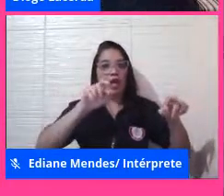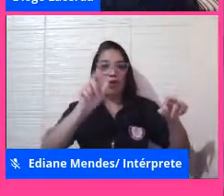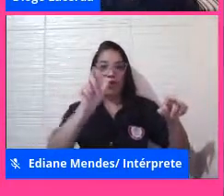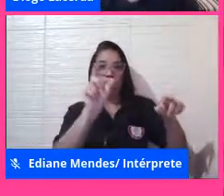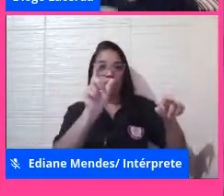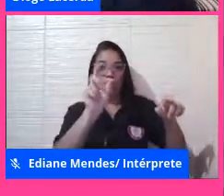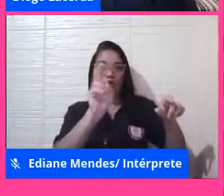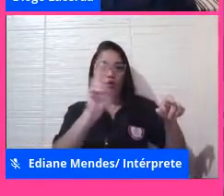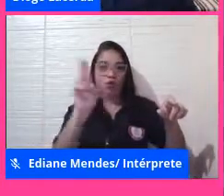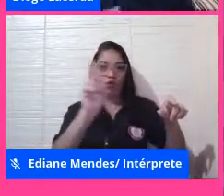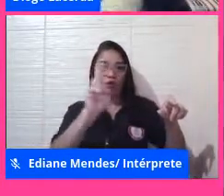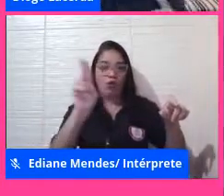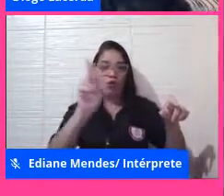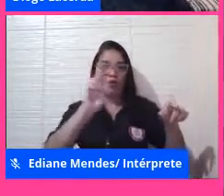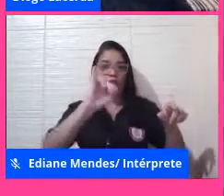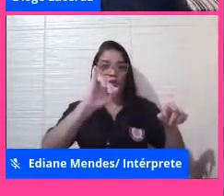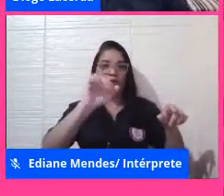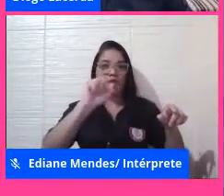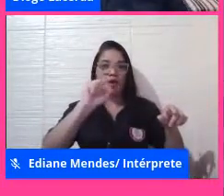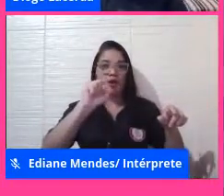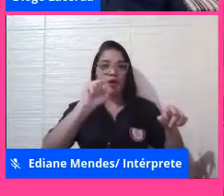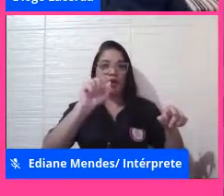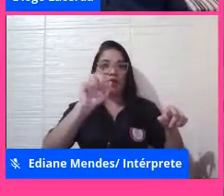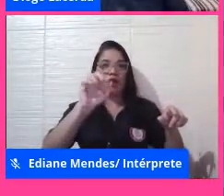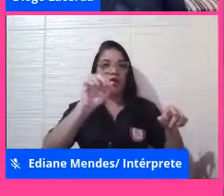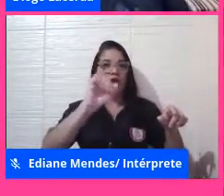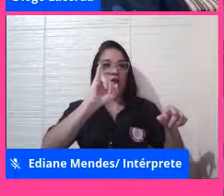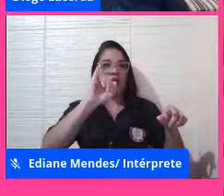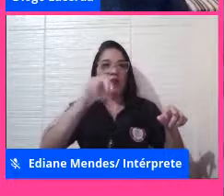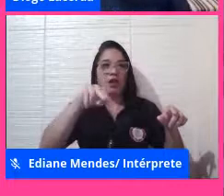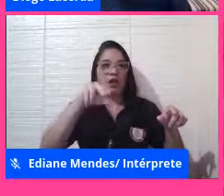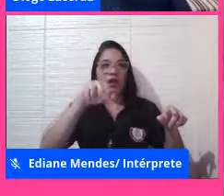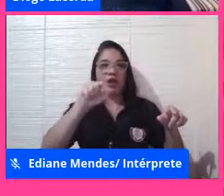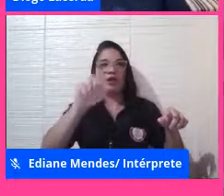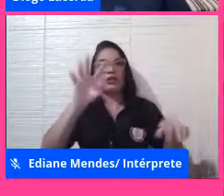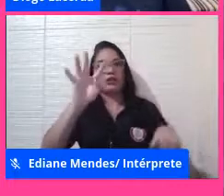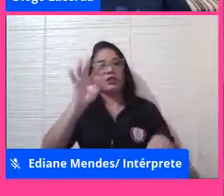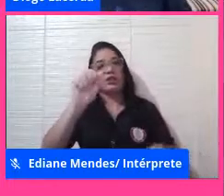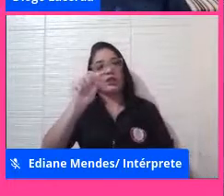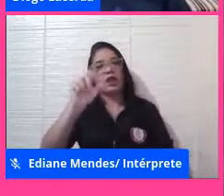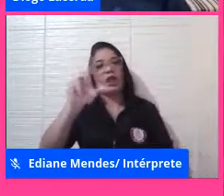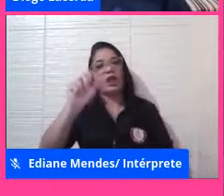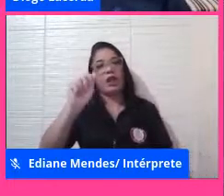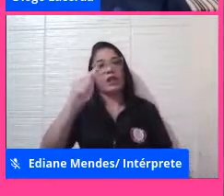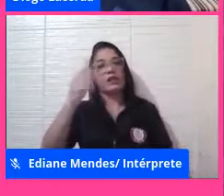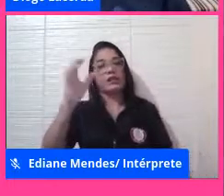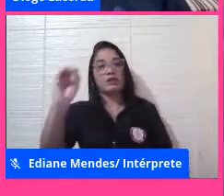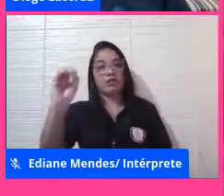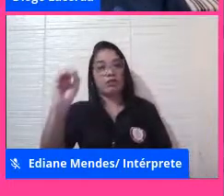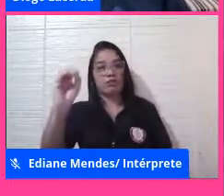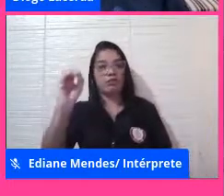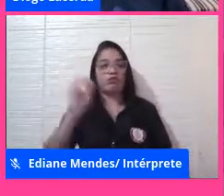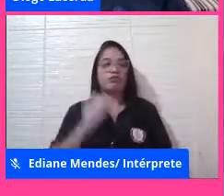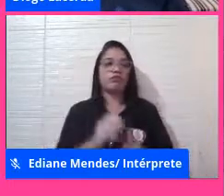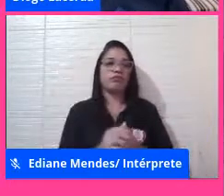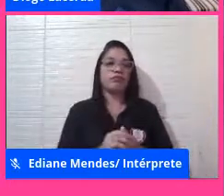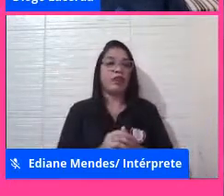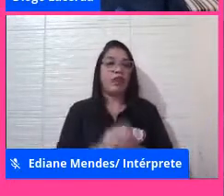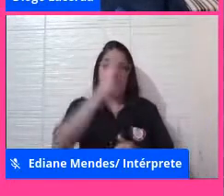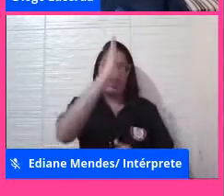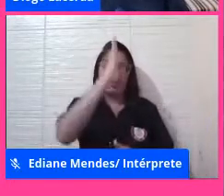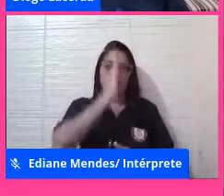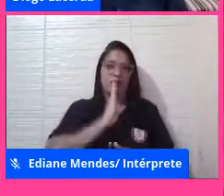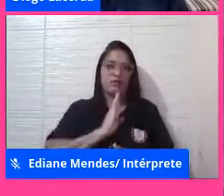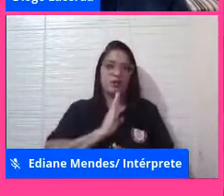né? Avançar e concordo, por mais que você não lê os termos, que eu acho que ninguém lê, é um software gratuito, você bota concordo,